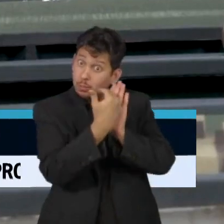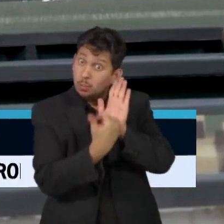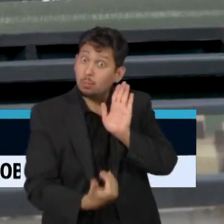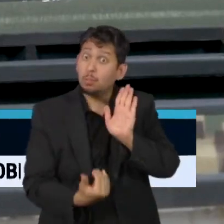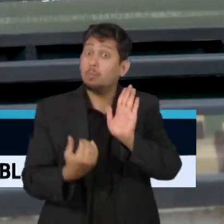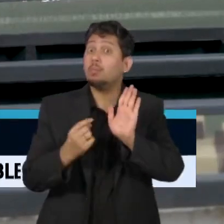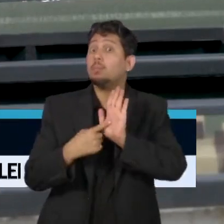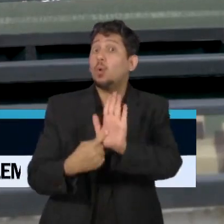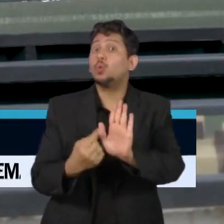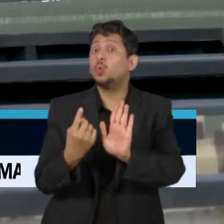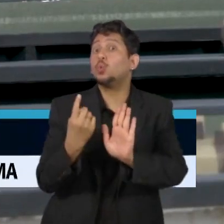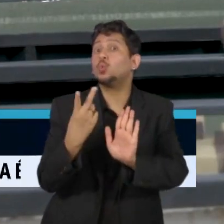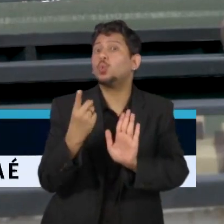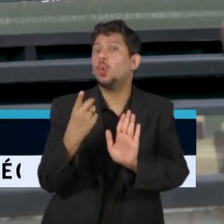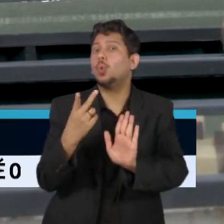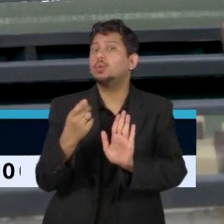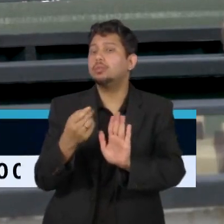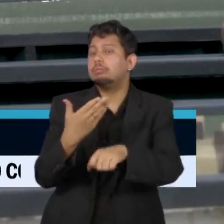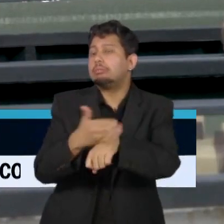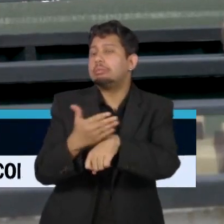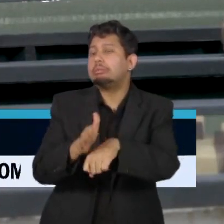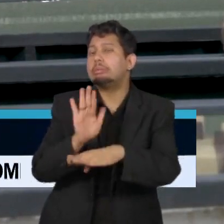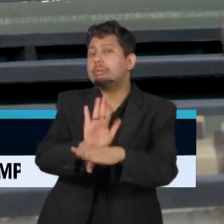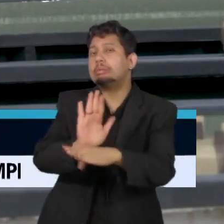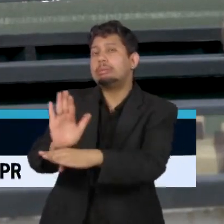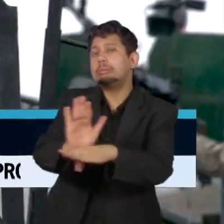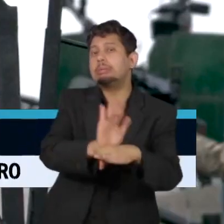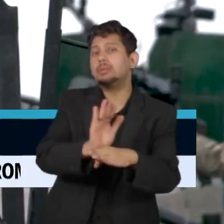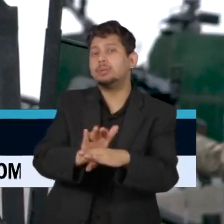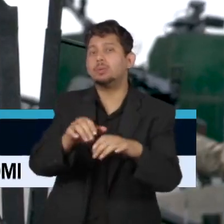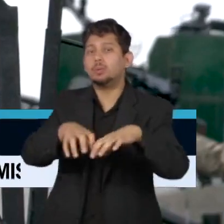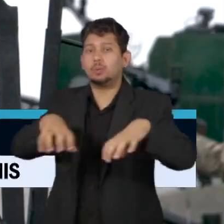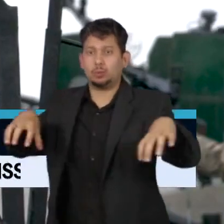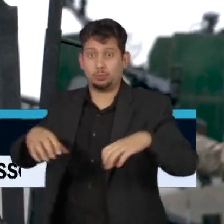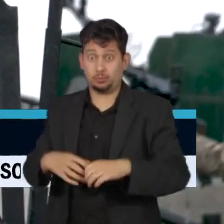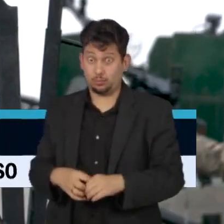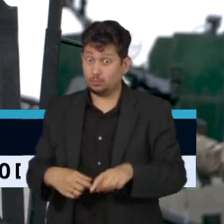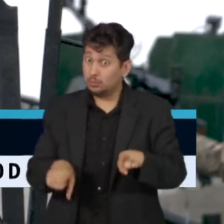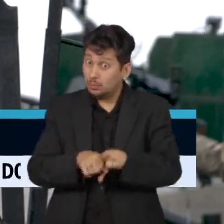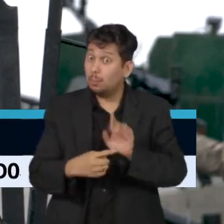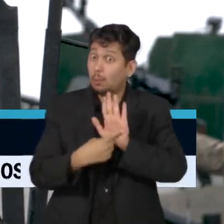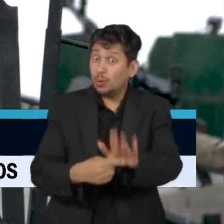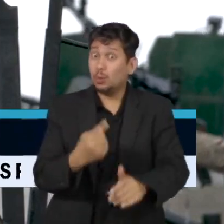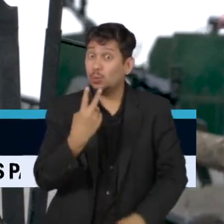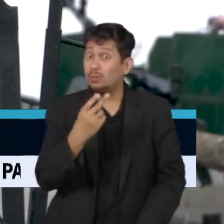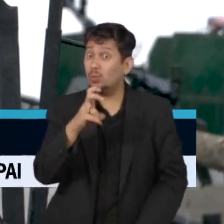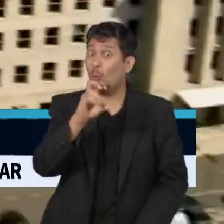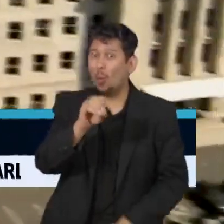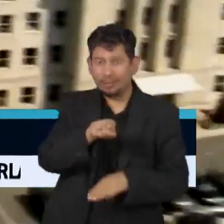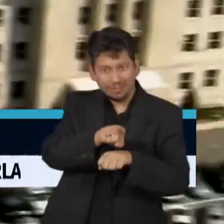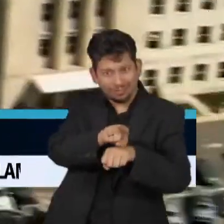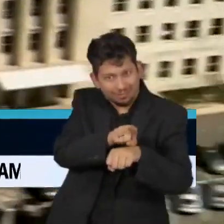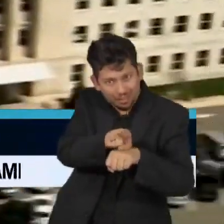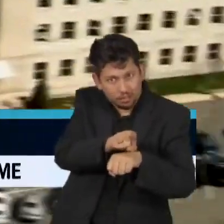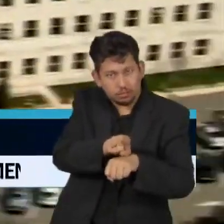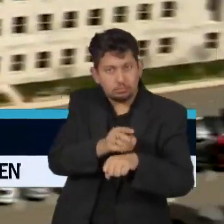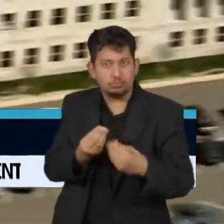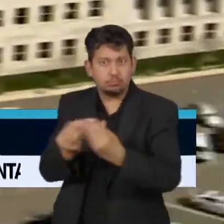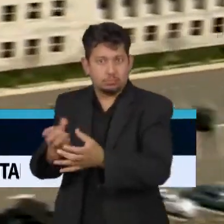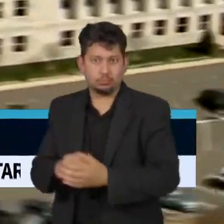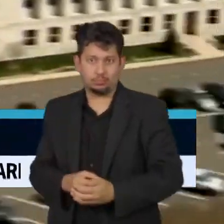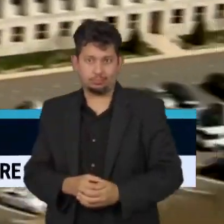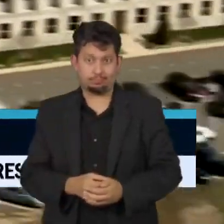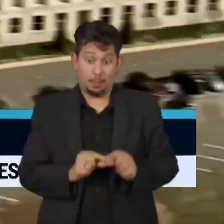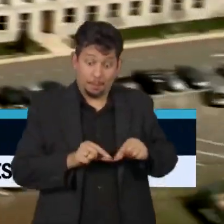12 brigadas de combate o cranianas e mostrava necessidade de 250 tanques para os combates o pentágono